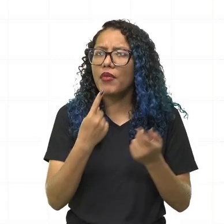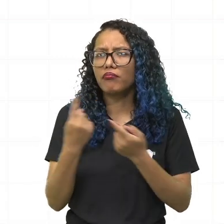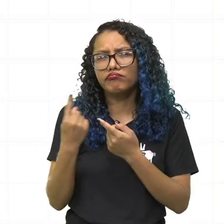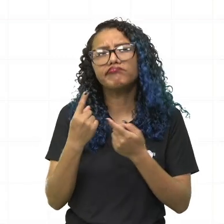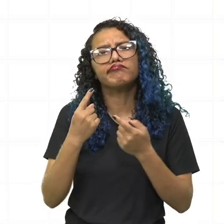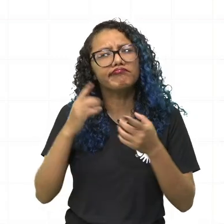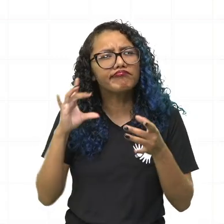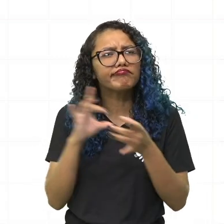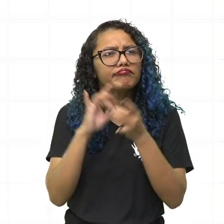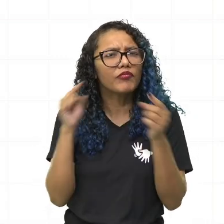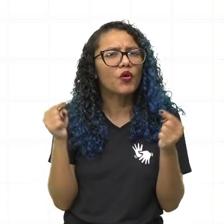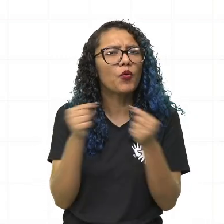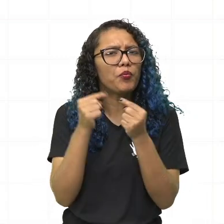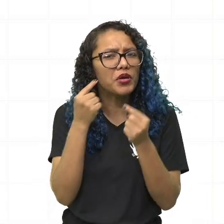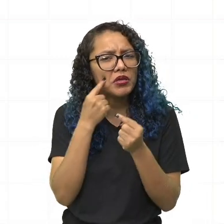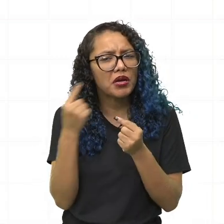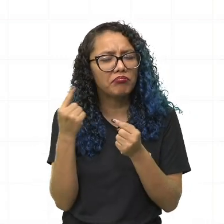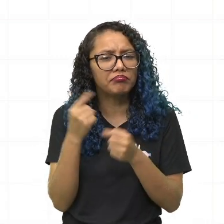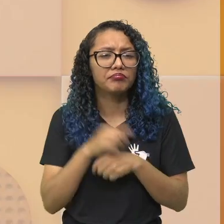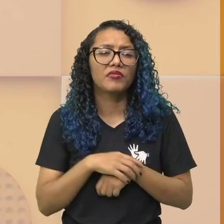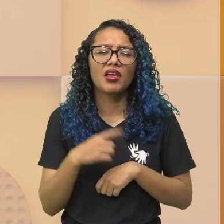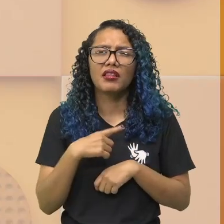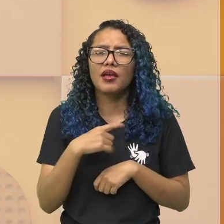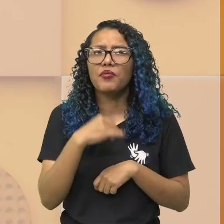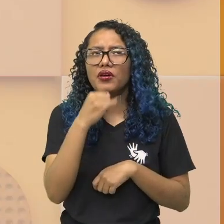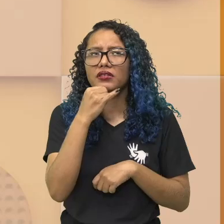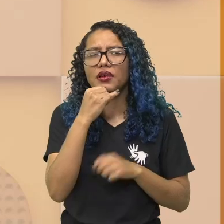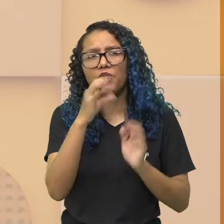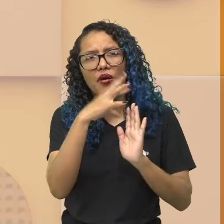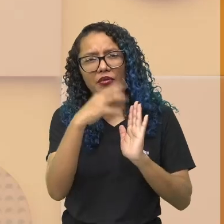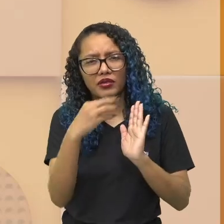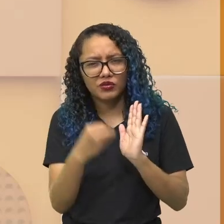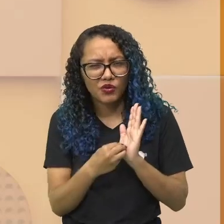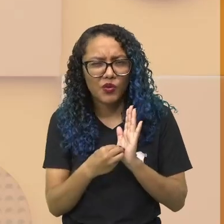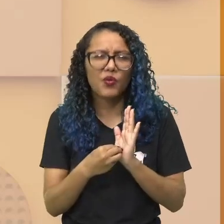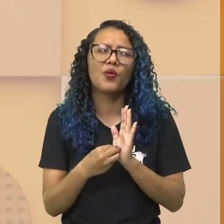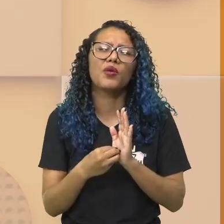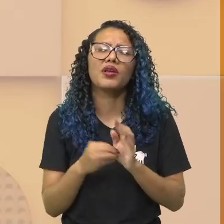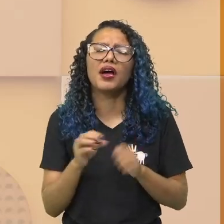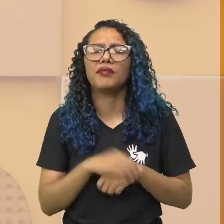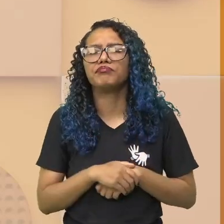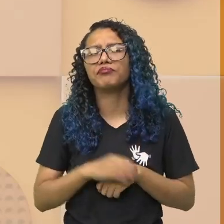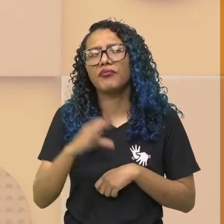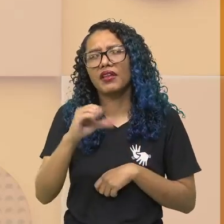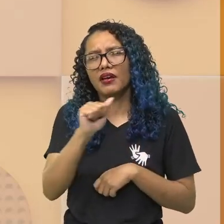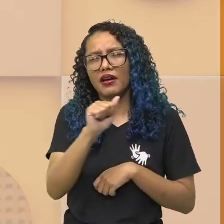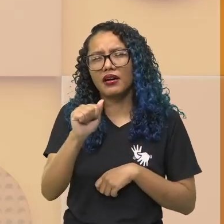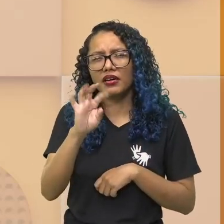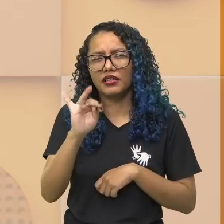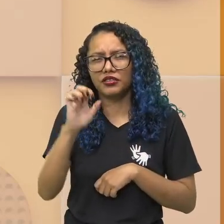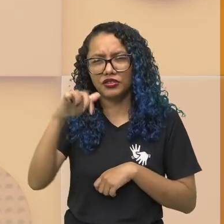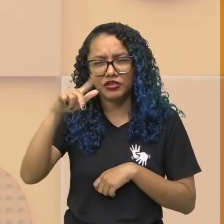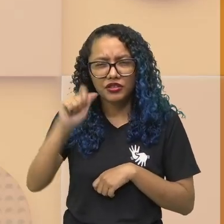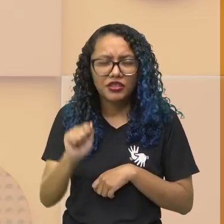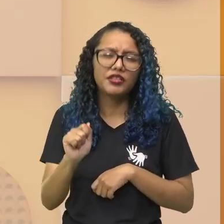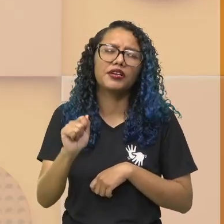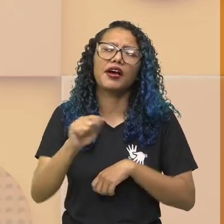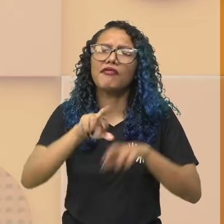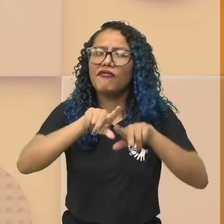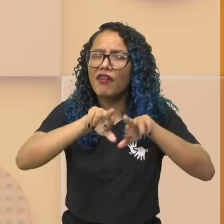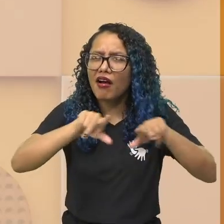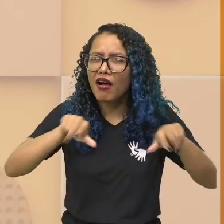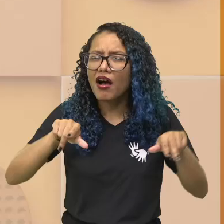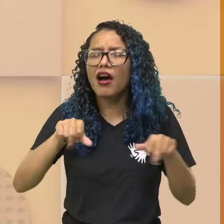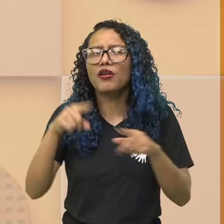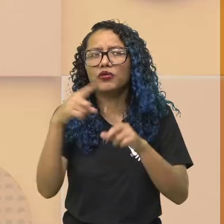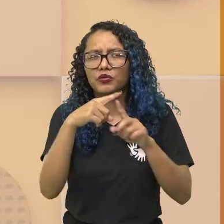que como a gente vai ver, tem a Amazônia, tem Caatinga, tem, né, as áreas lá dos Pampas, etc.